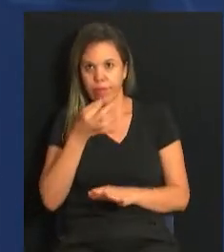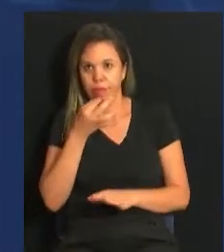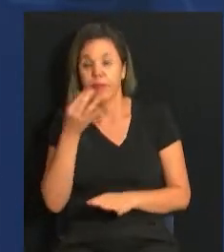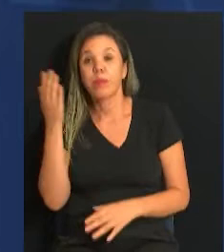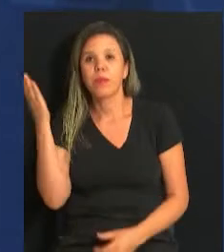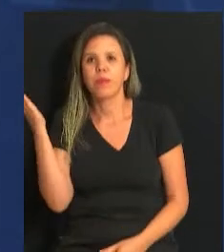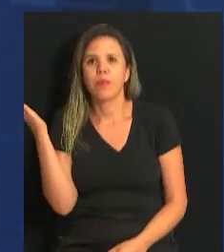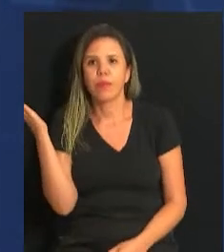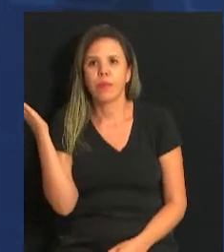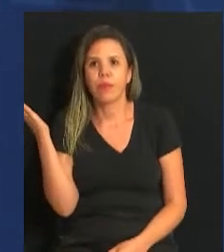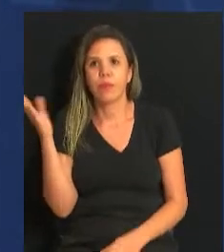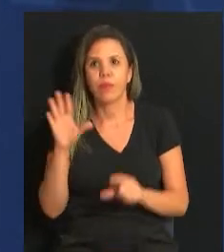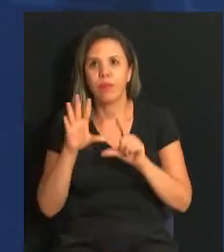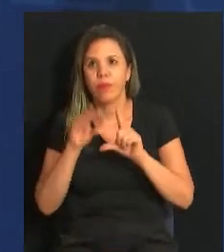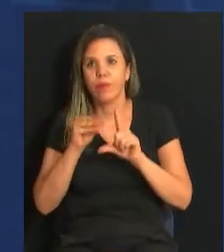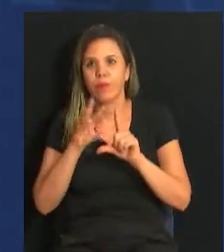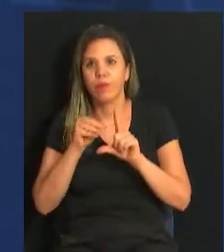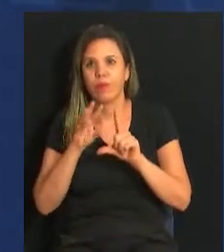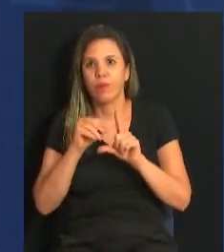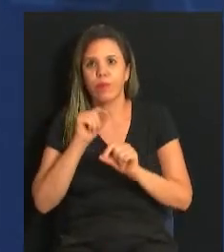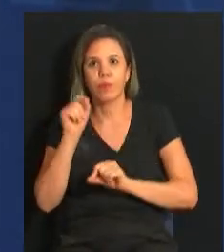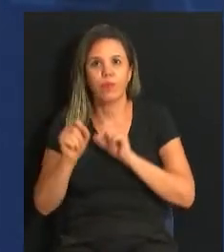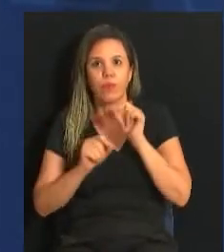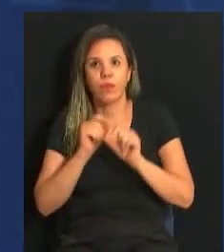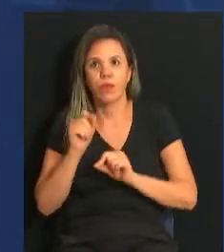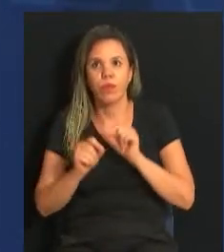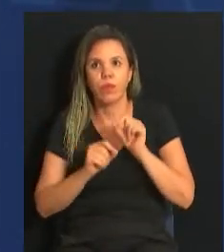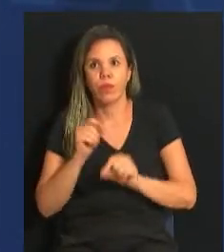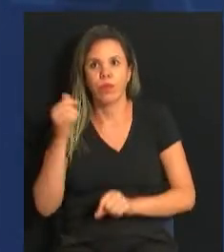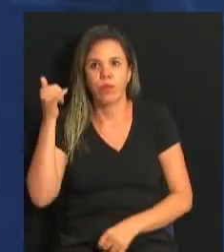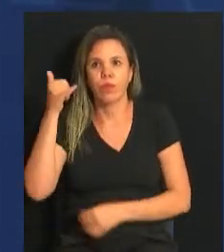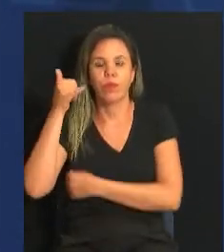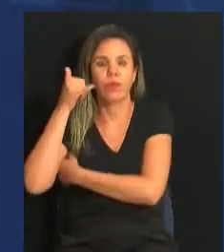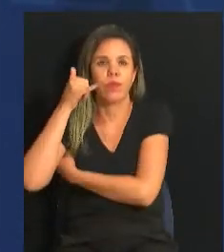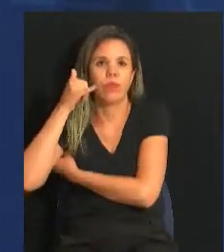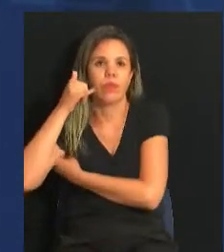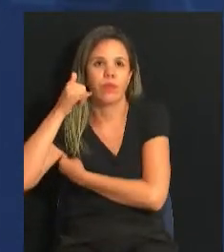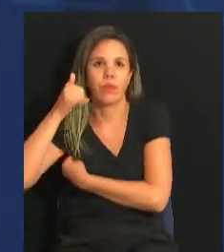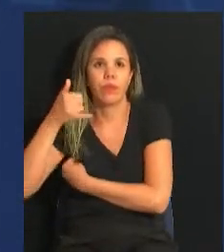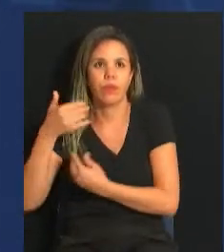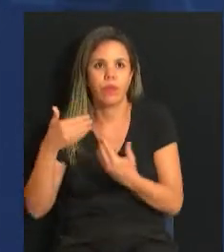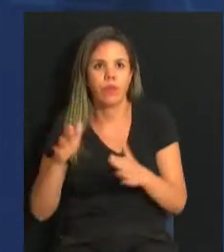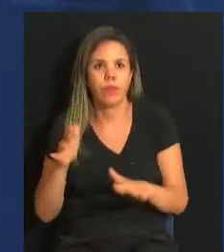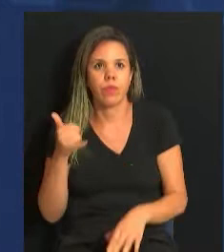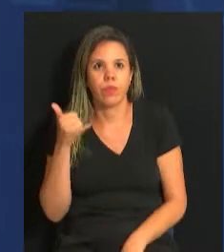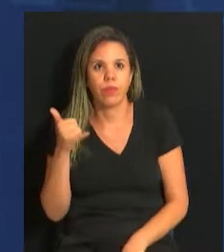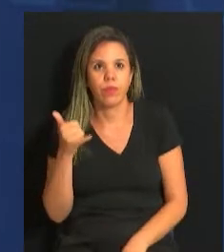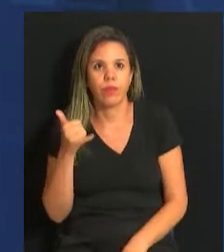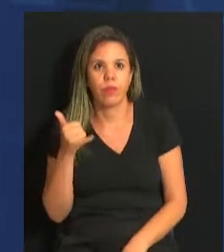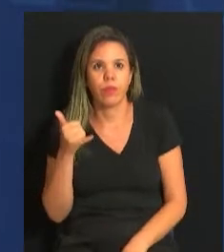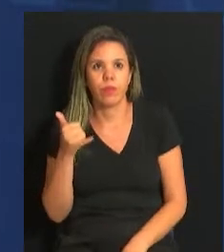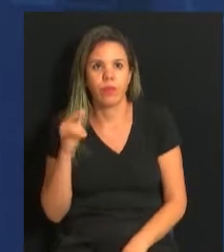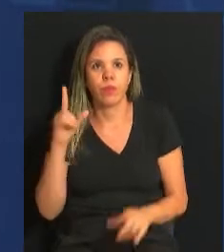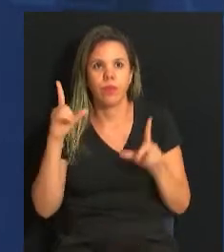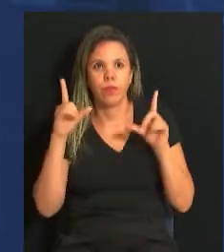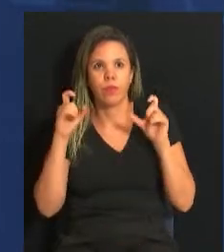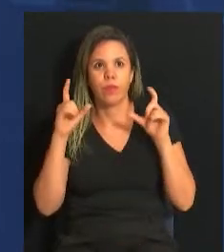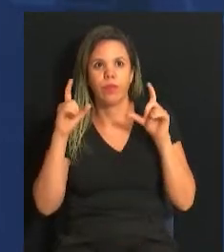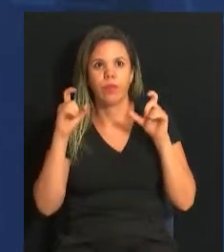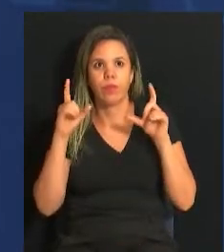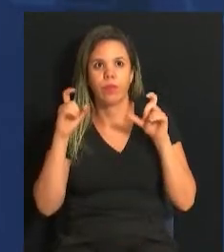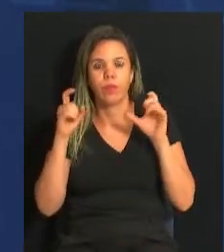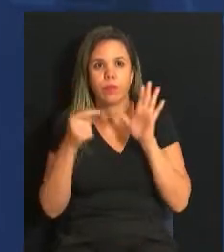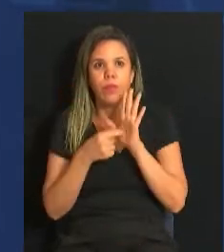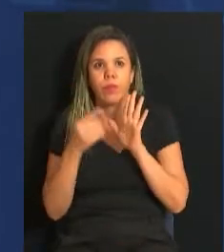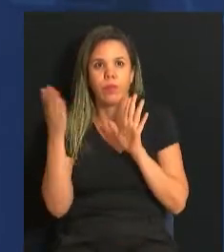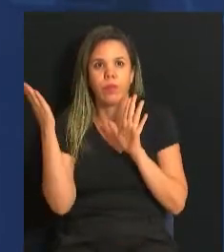lado o QR Code que que é o QR Code você pega o seu celular abre a câmera como se fosse tirar uma foto e você